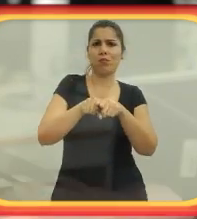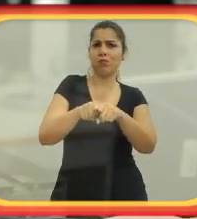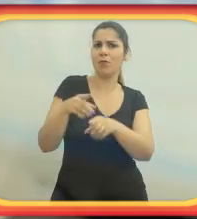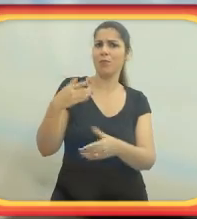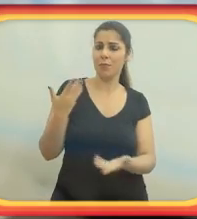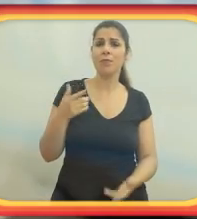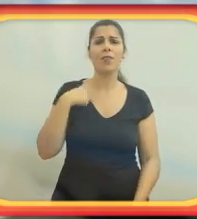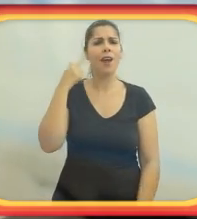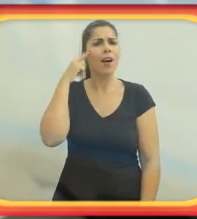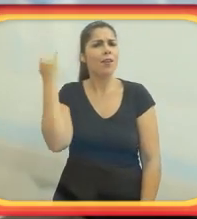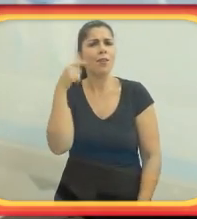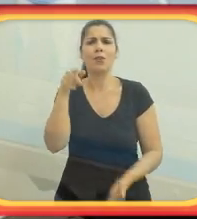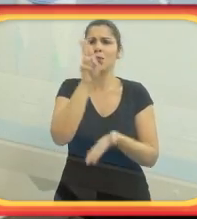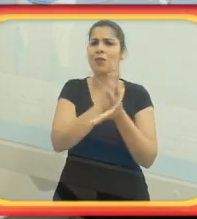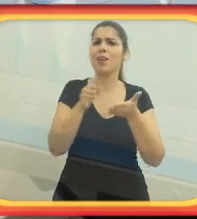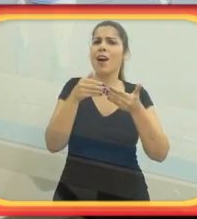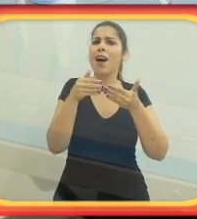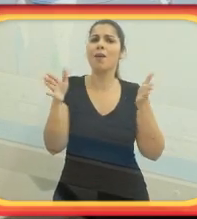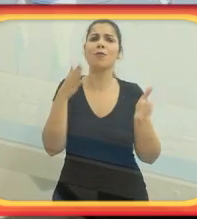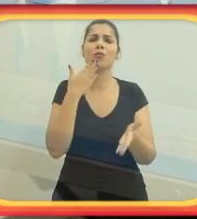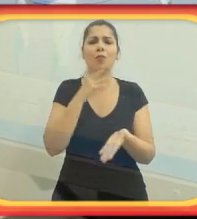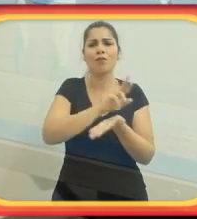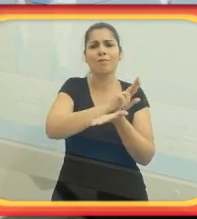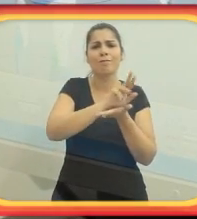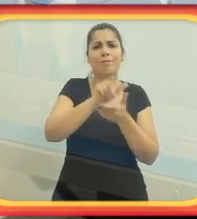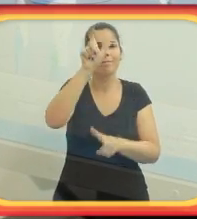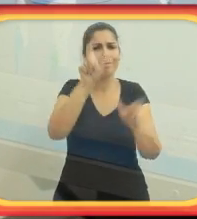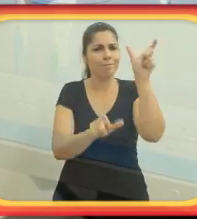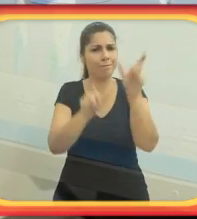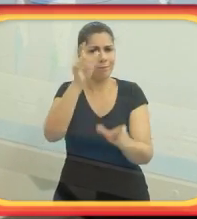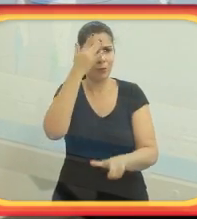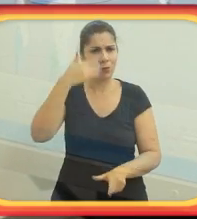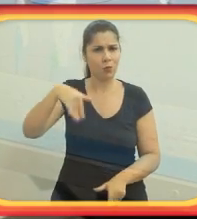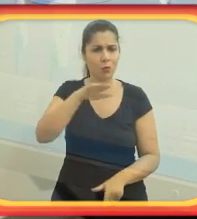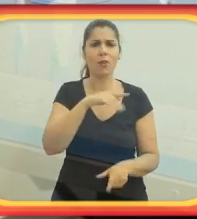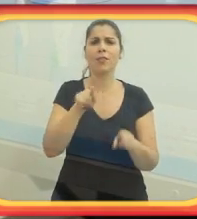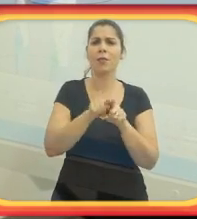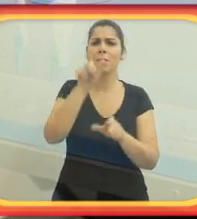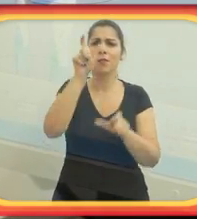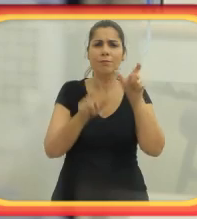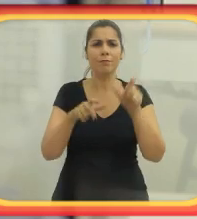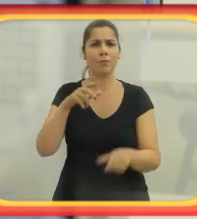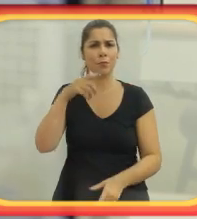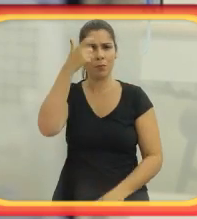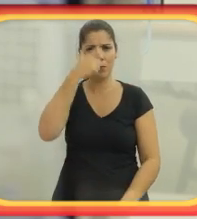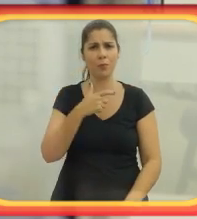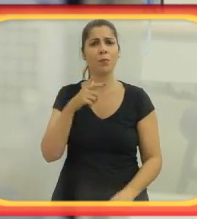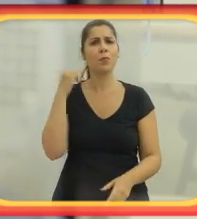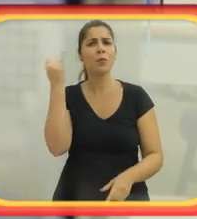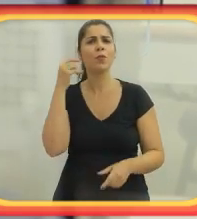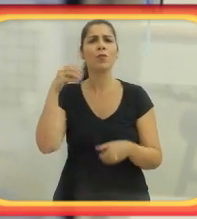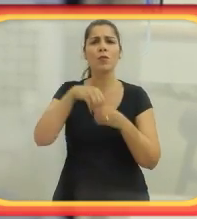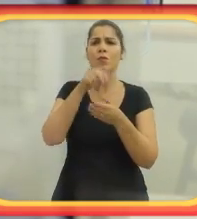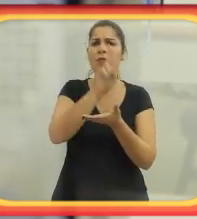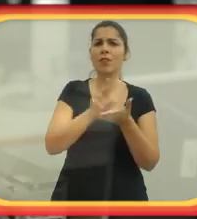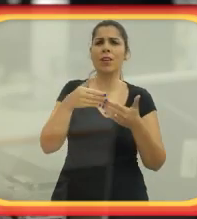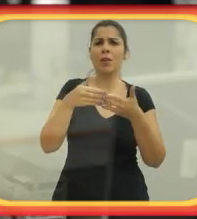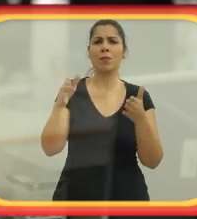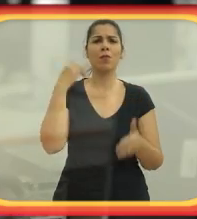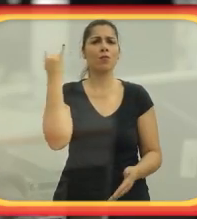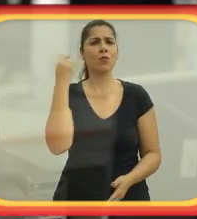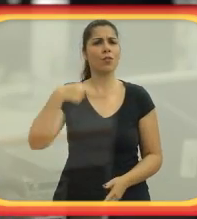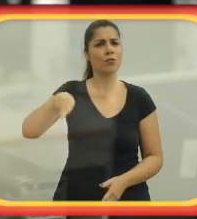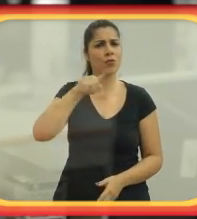tempo real. Assim. Eu acho importante a universidade ela abrir para todo tipo de pessoa, todo tipo de cidadão. Acho importante a